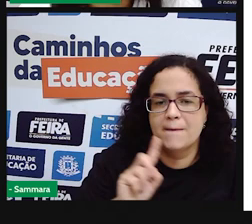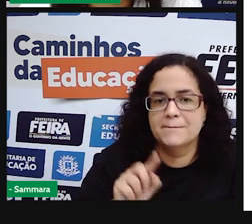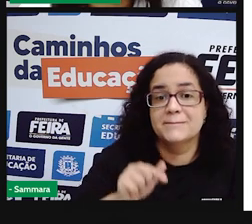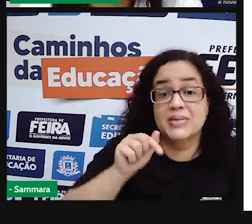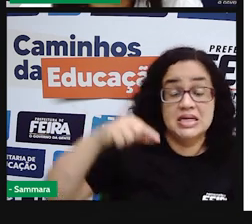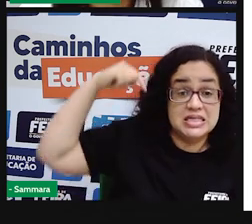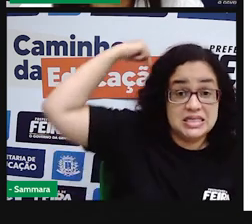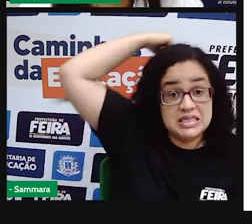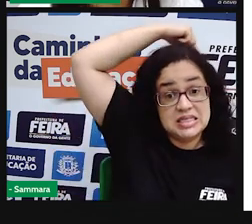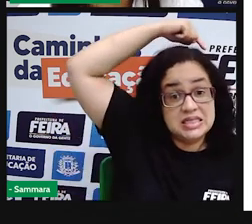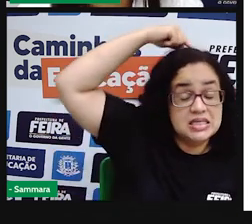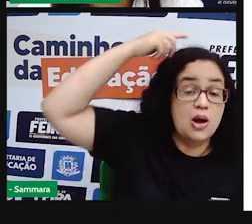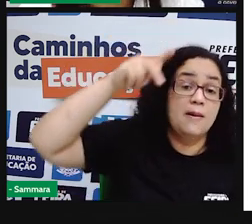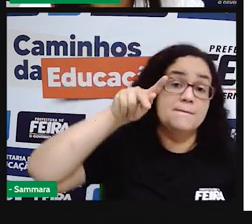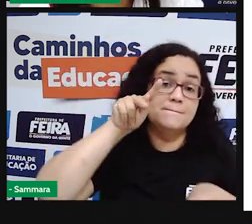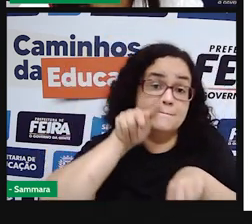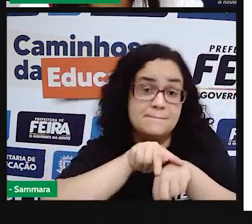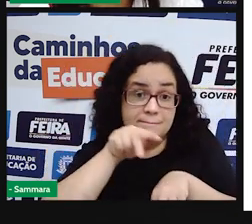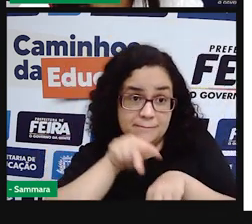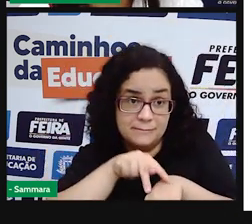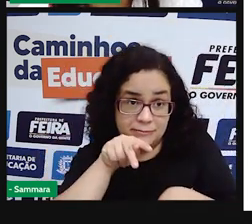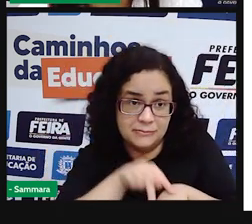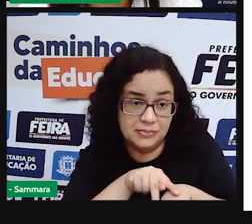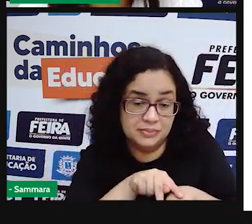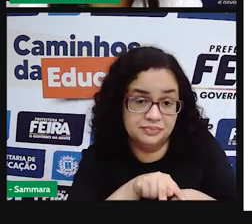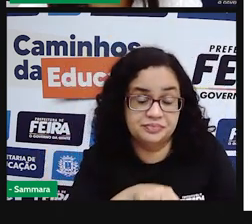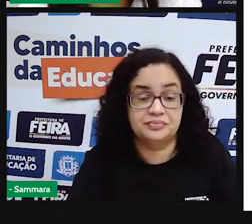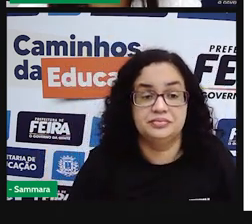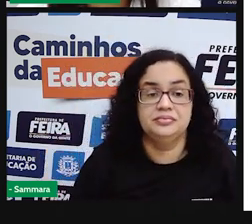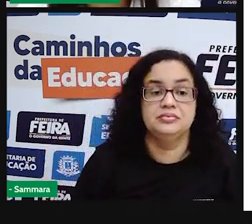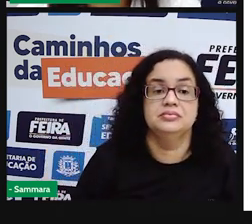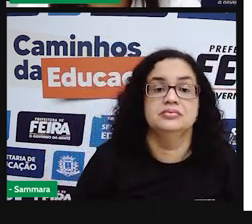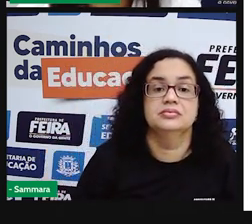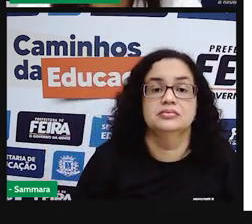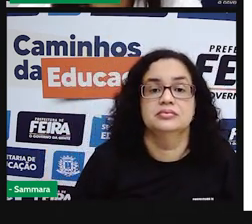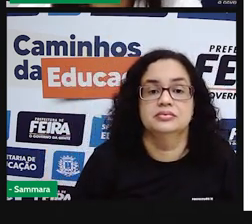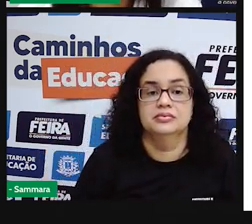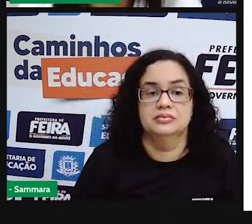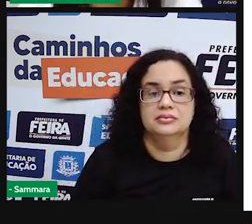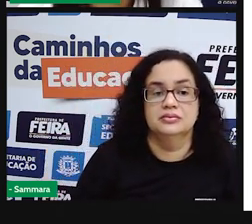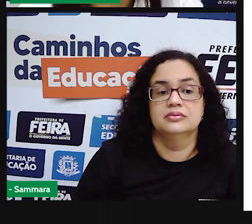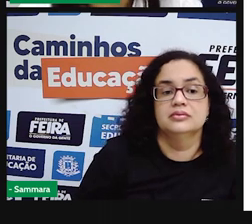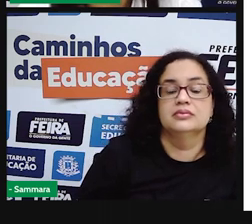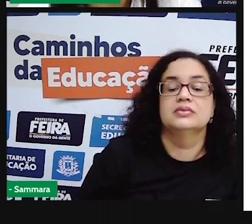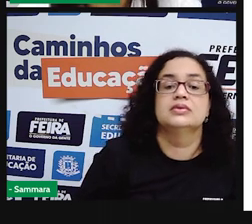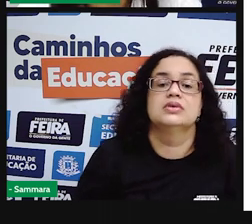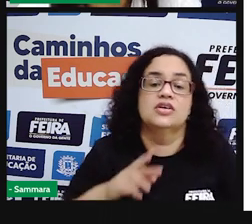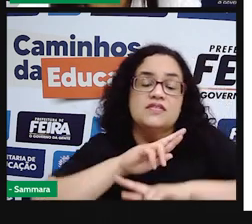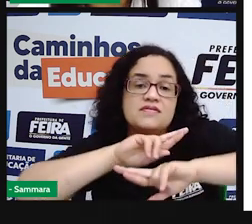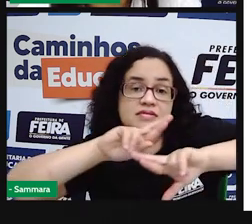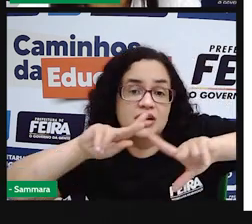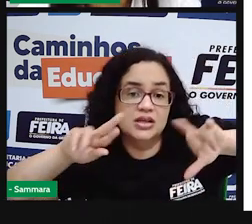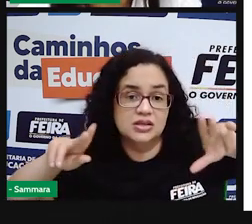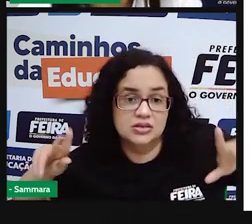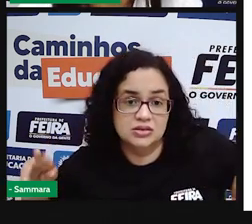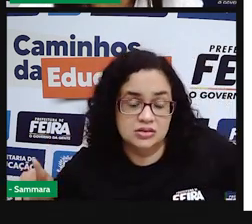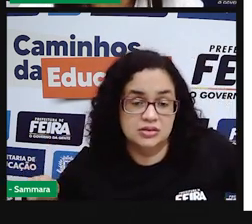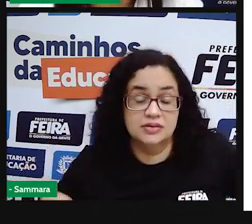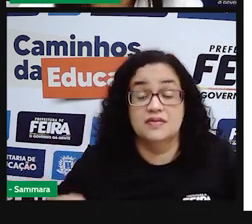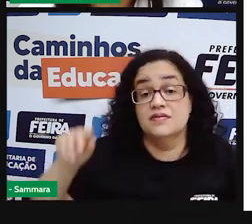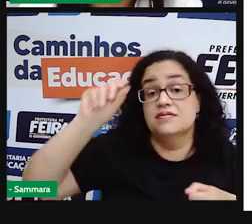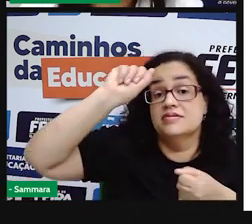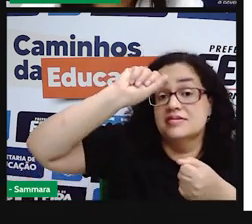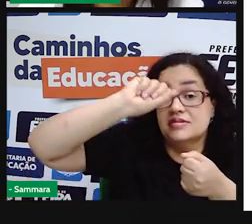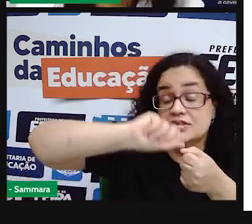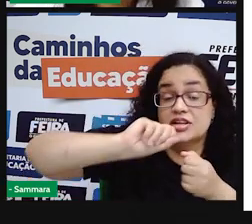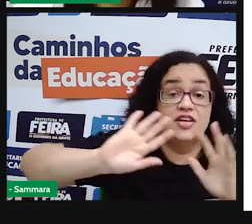São Pedro. E São Pedro finaliza. Crianças, tem uma porção de coisas para se fazer nas